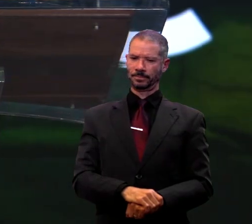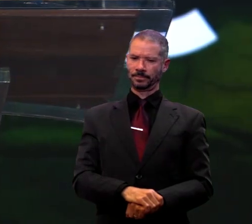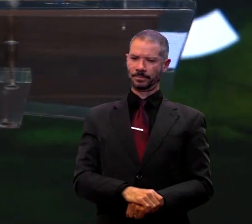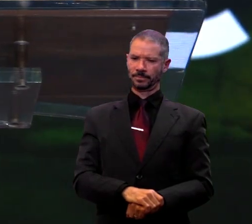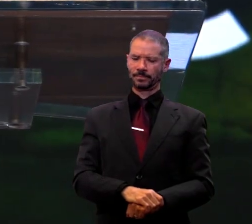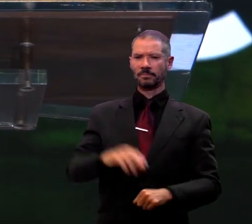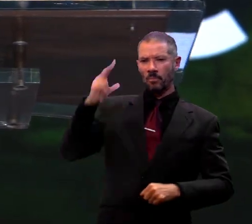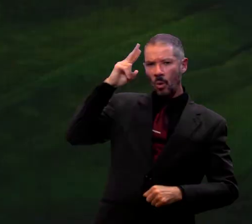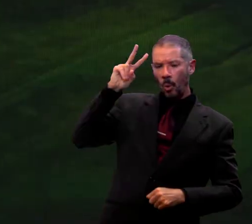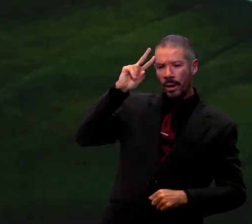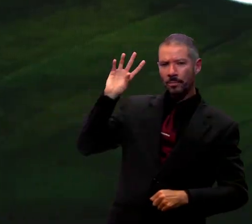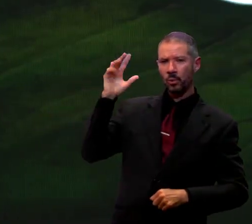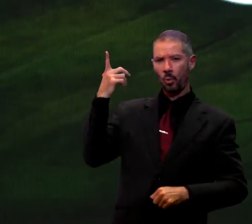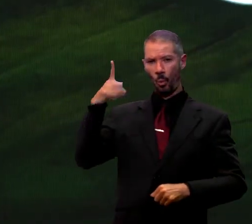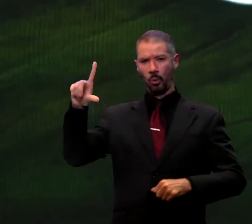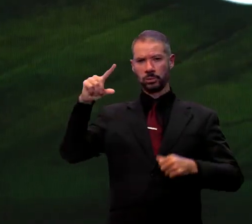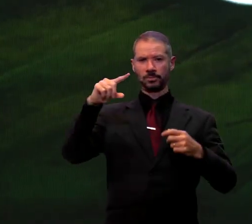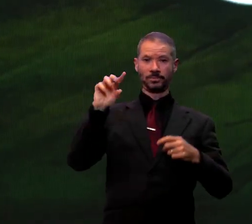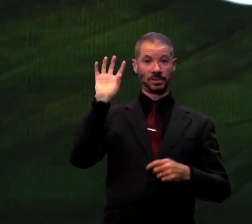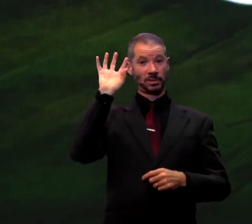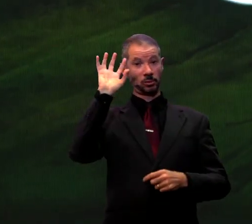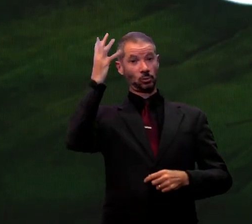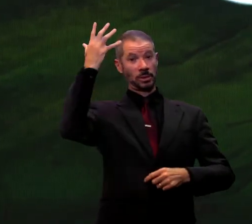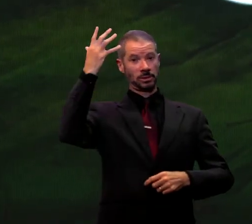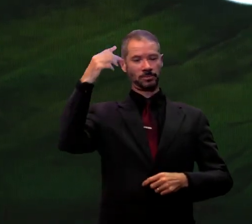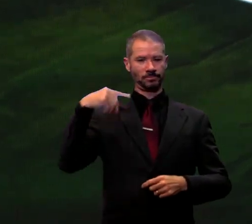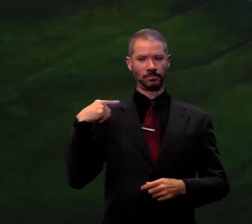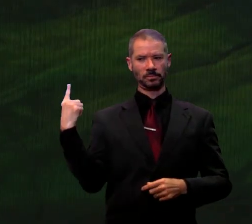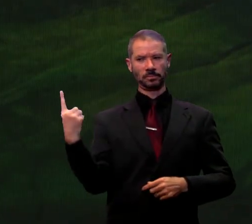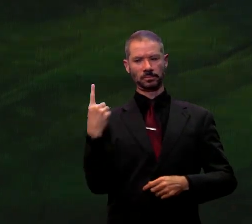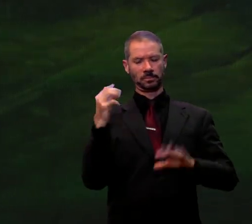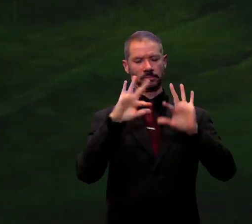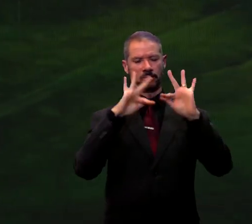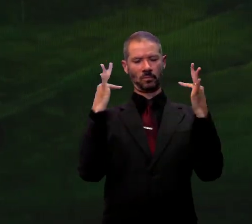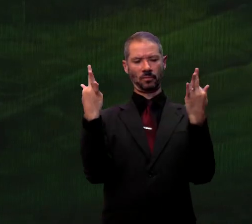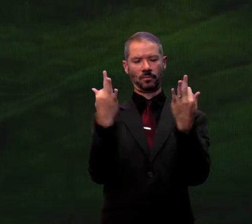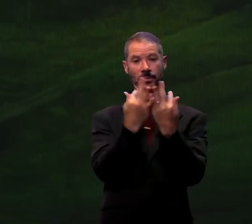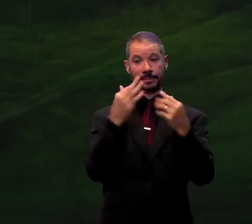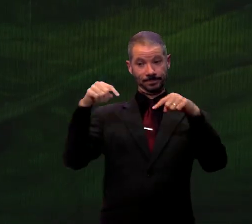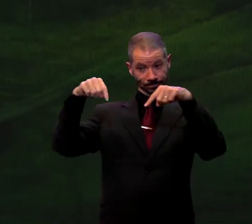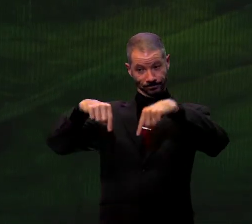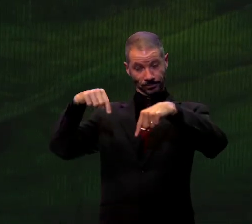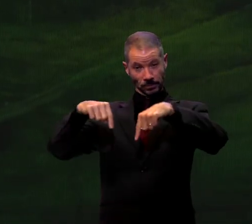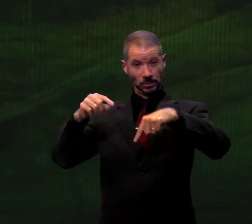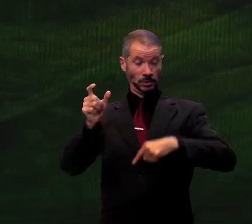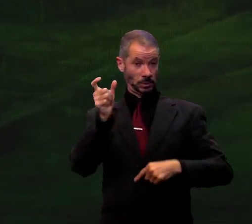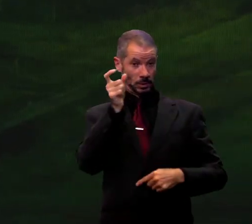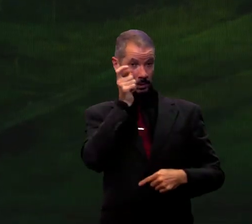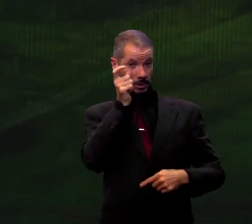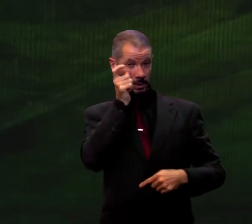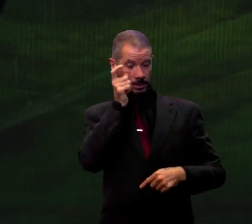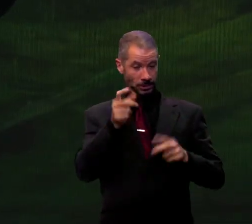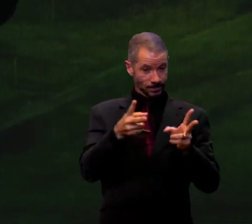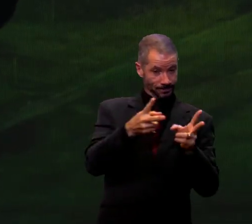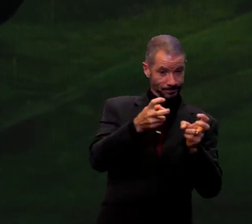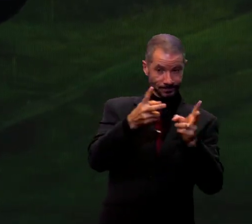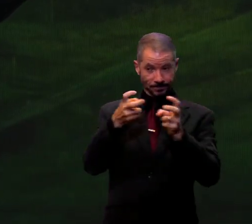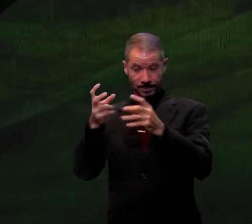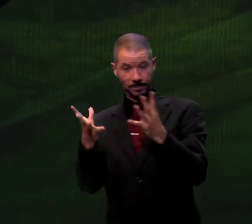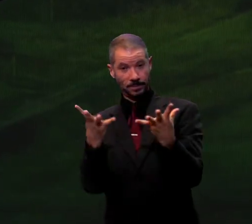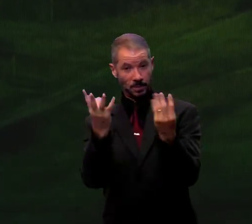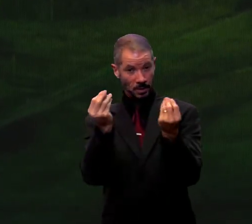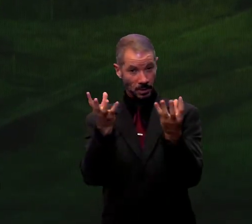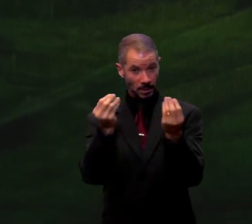Eu me lembro de uma outra situação que nós passamos como família aqui, e como foi interessante ver